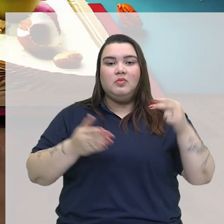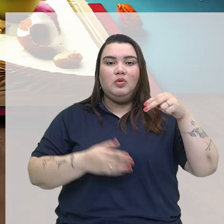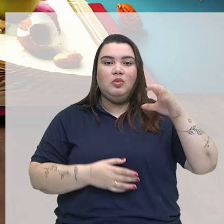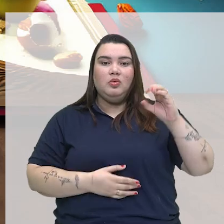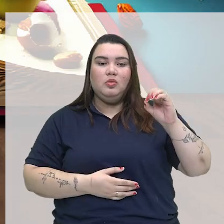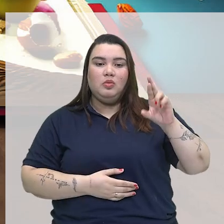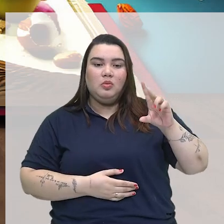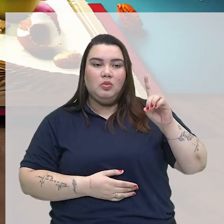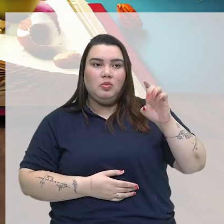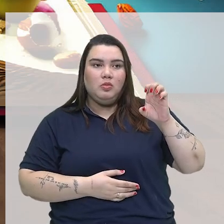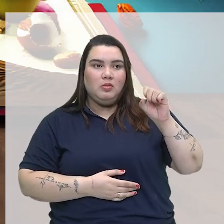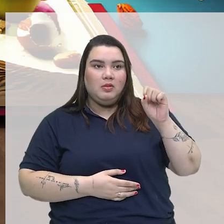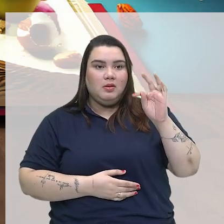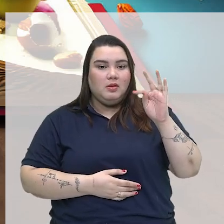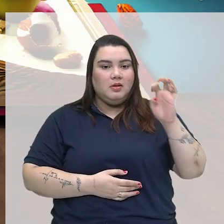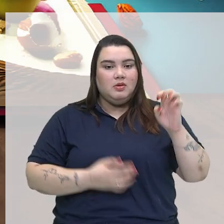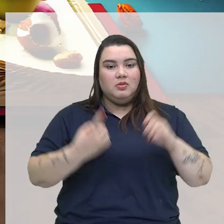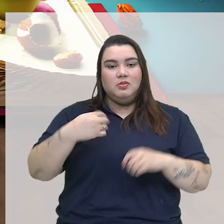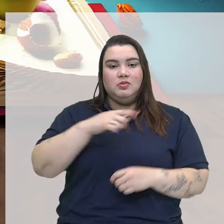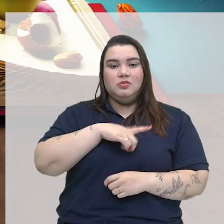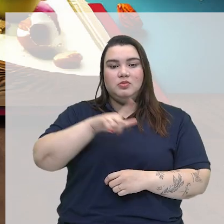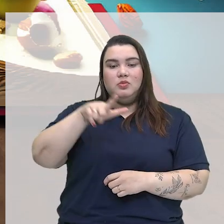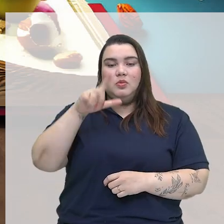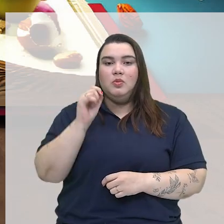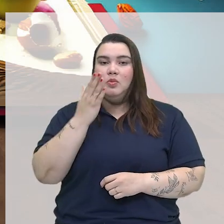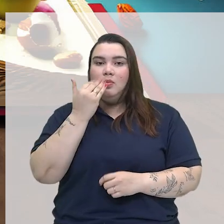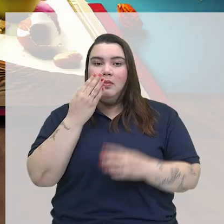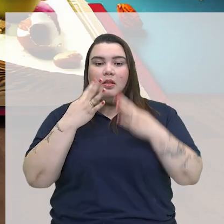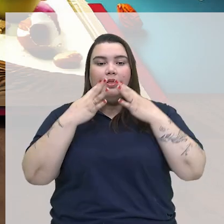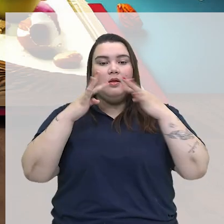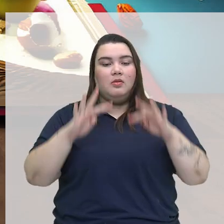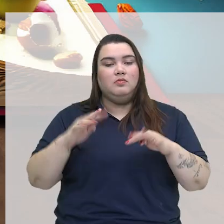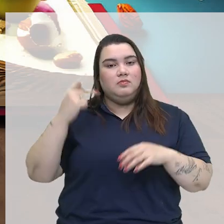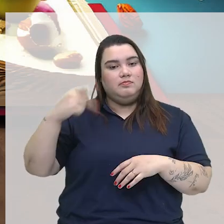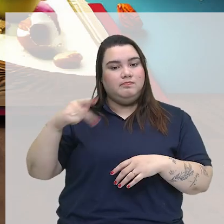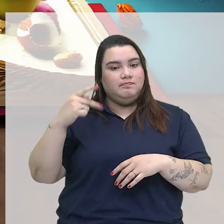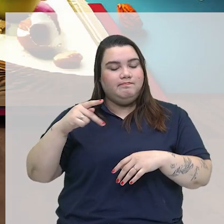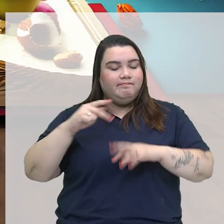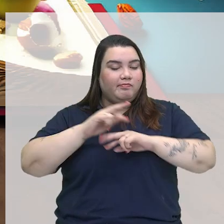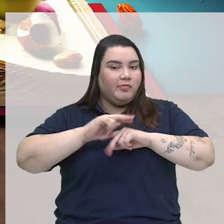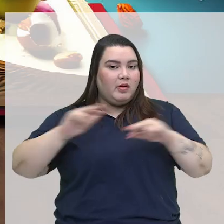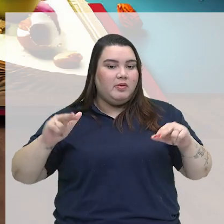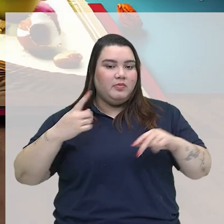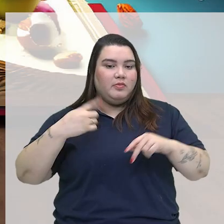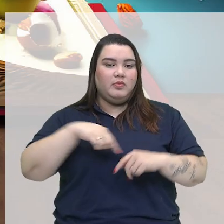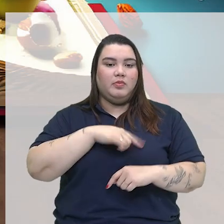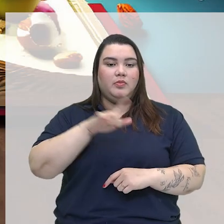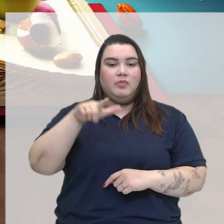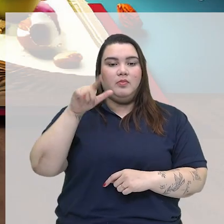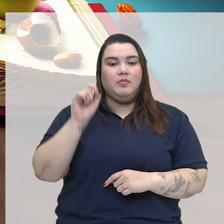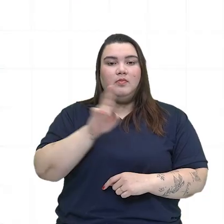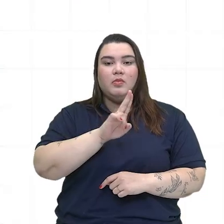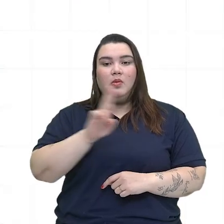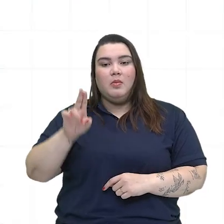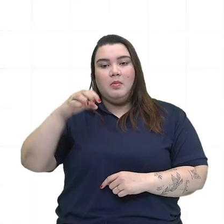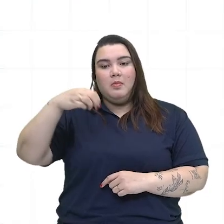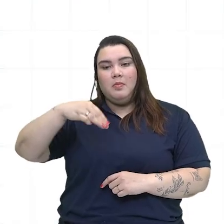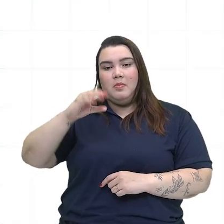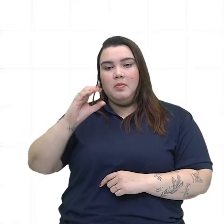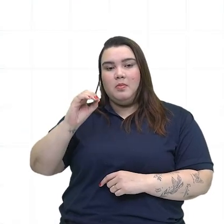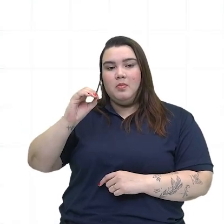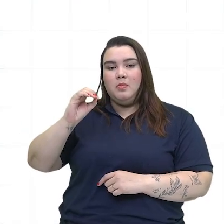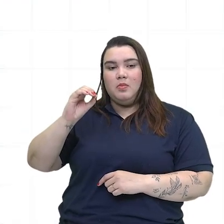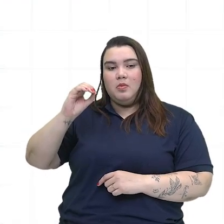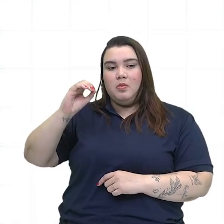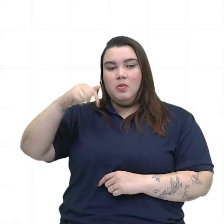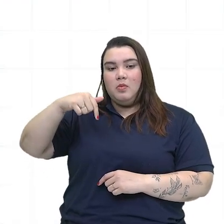nordeste. Lá nós escolhemos aí um prato típico, né? Tem muitos pratos típicos, mas nós escolhemos um chamado moqueca.